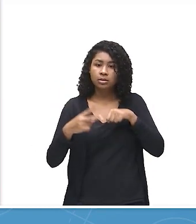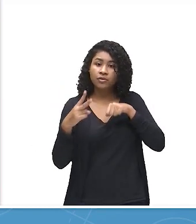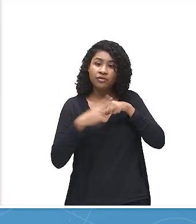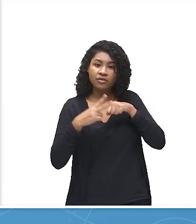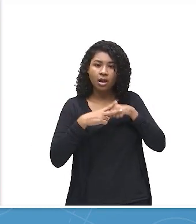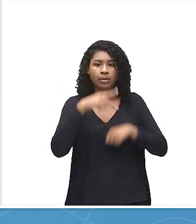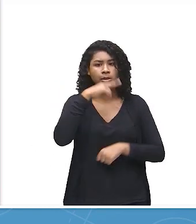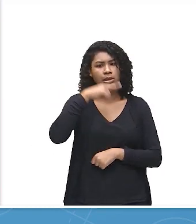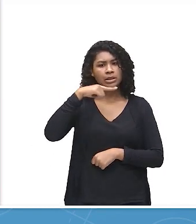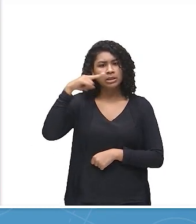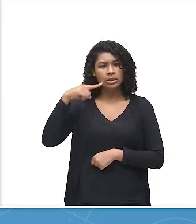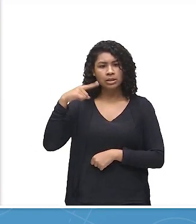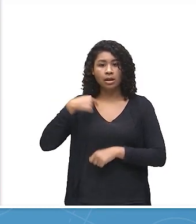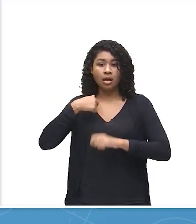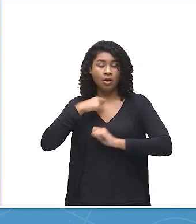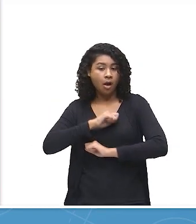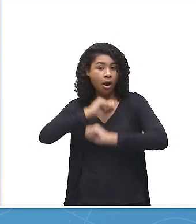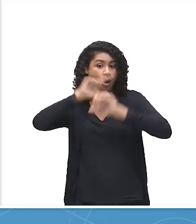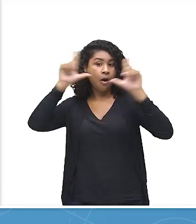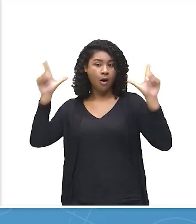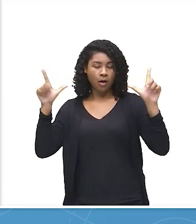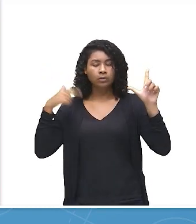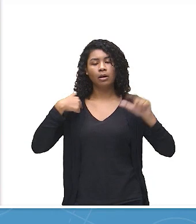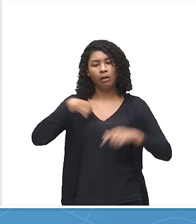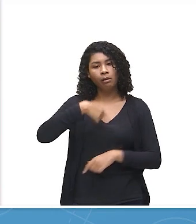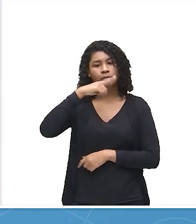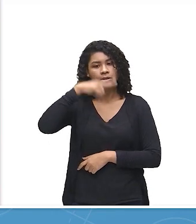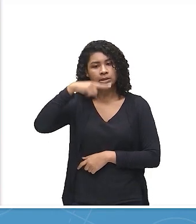comentários desta questão. Pay attention.